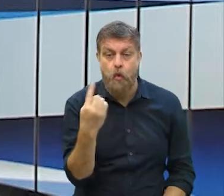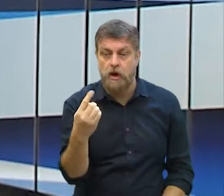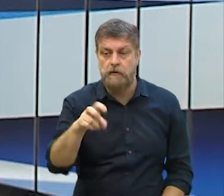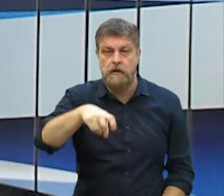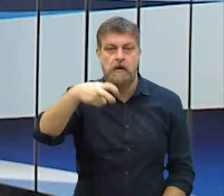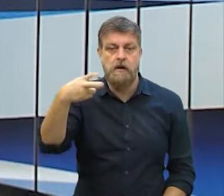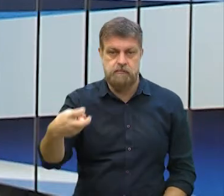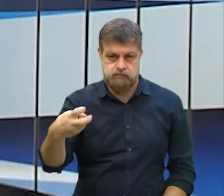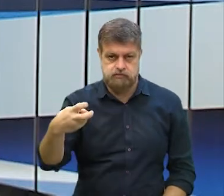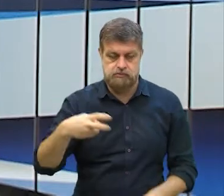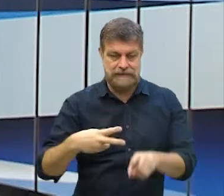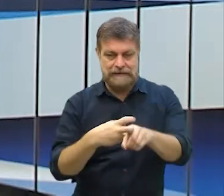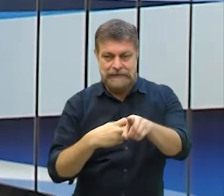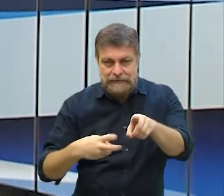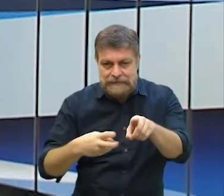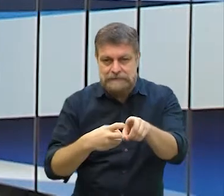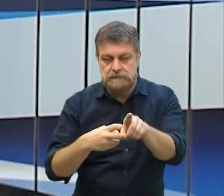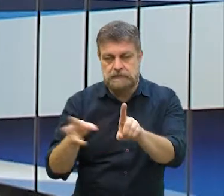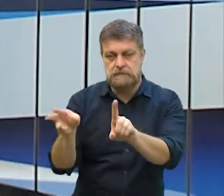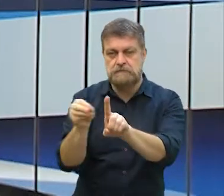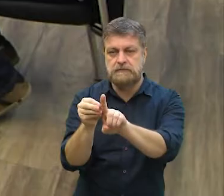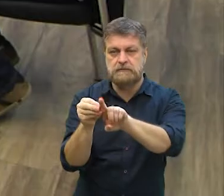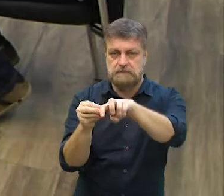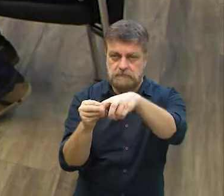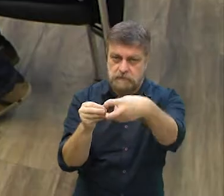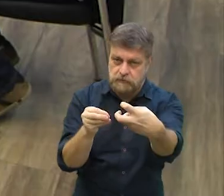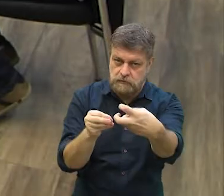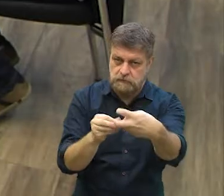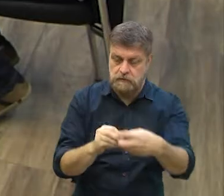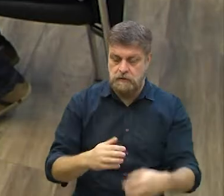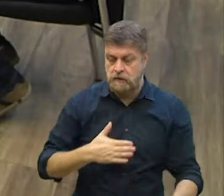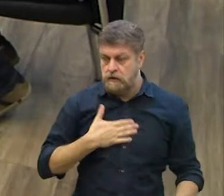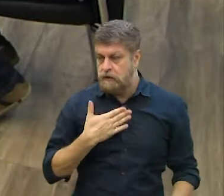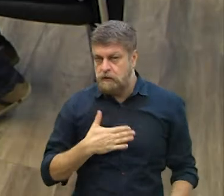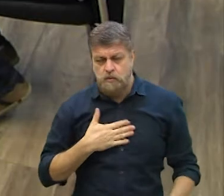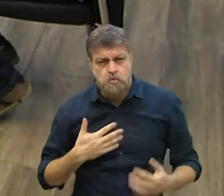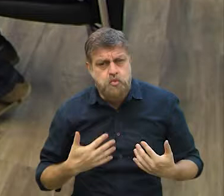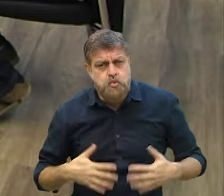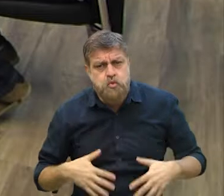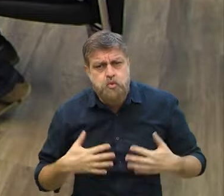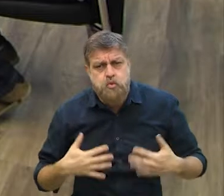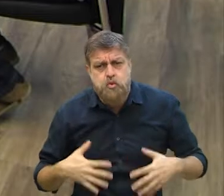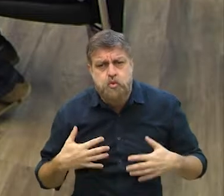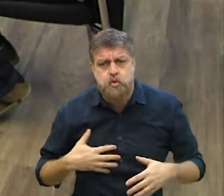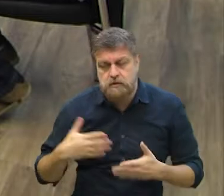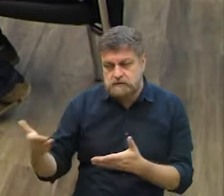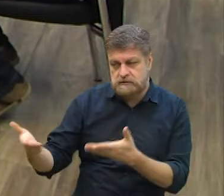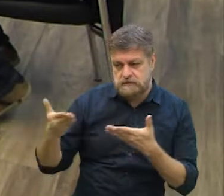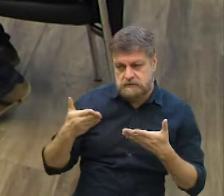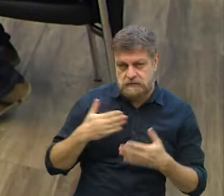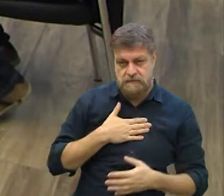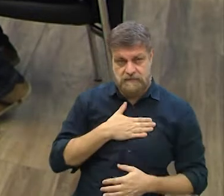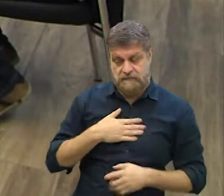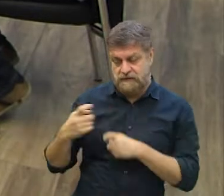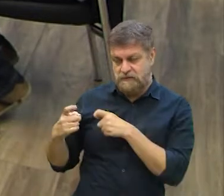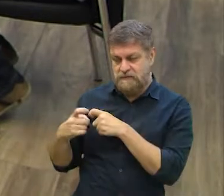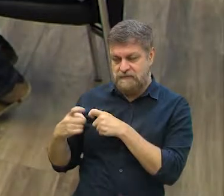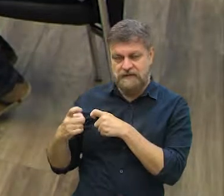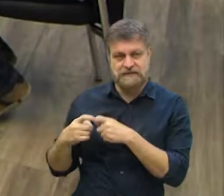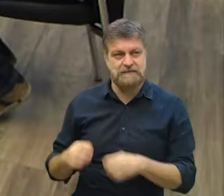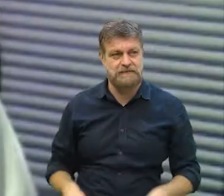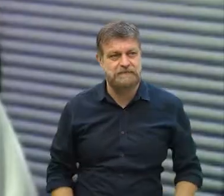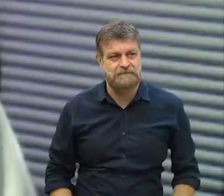homem morre devido ao câncer de próstata. É uma realidade assustadora, né, Alexandre? Seja bem-vindo ao Questão de Ordem.